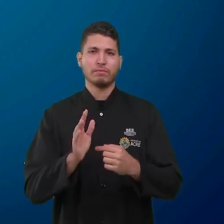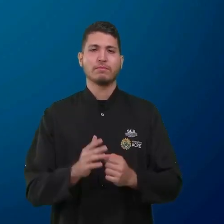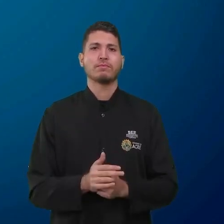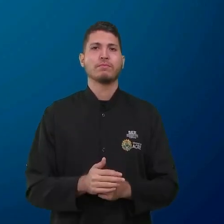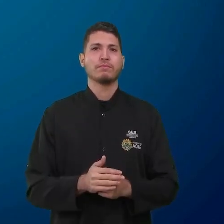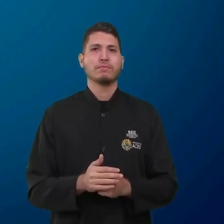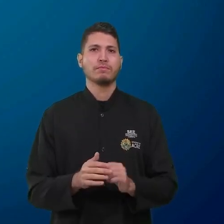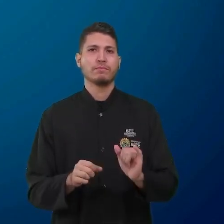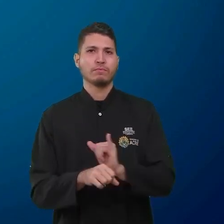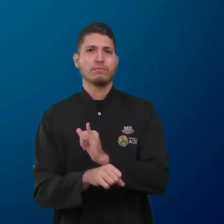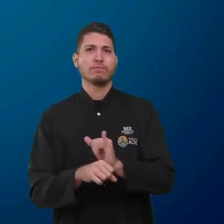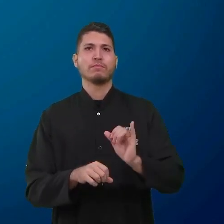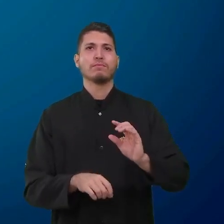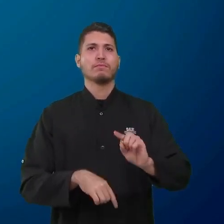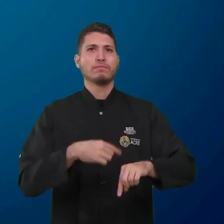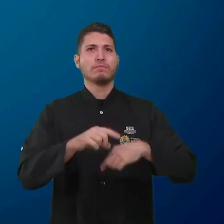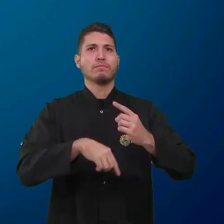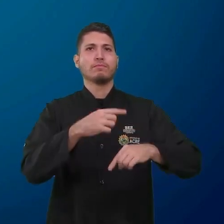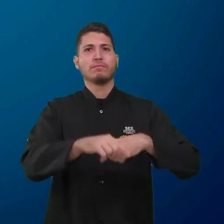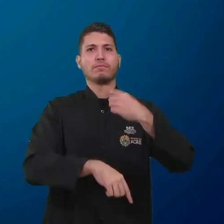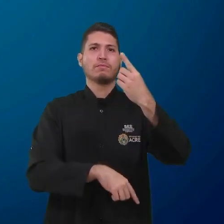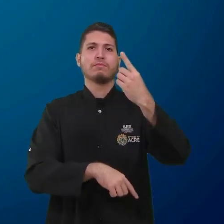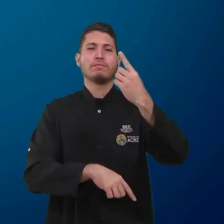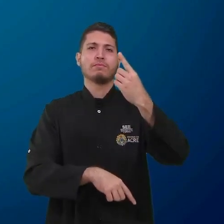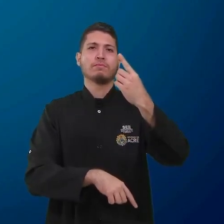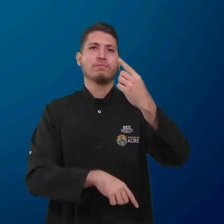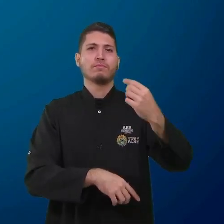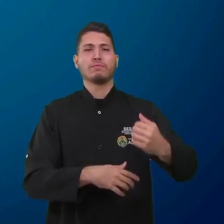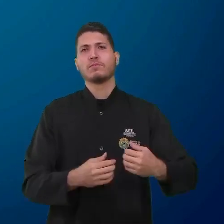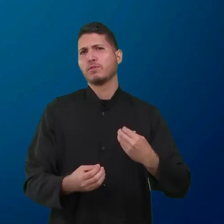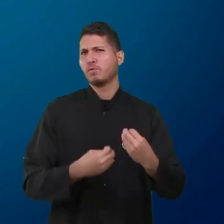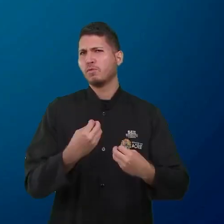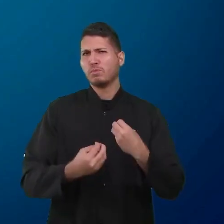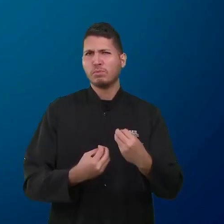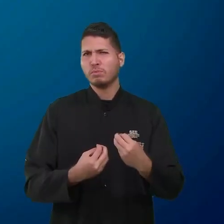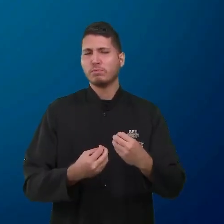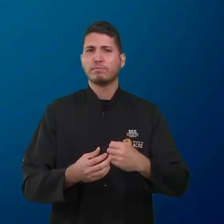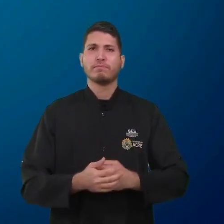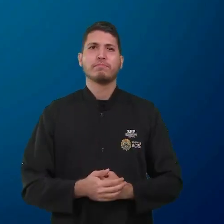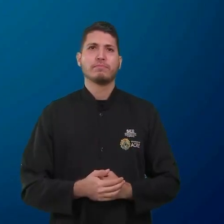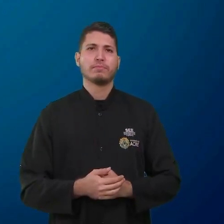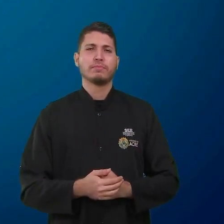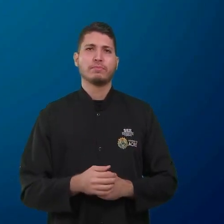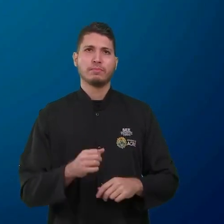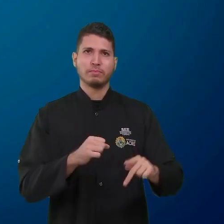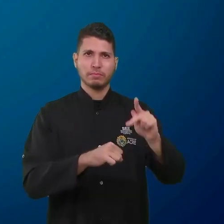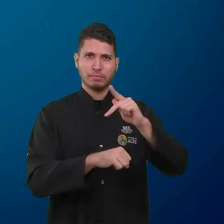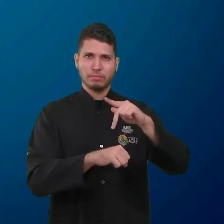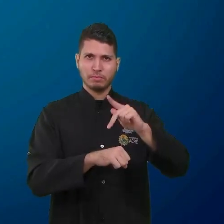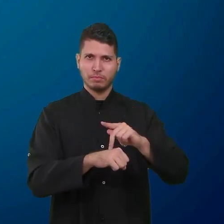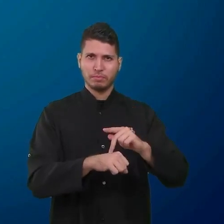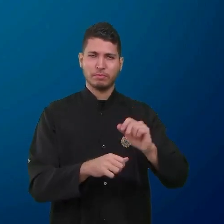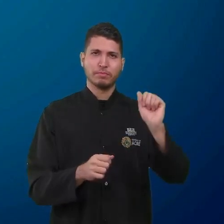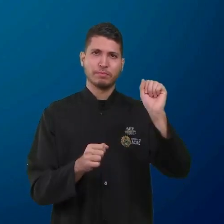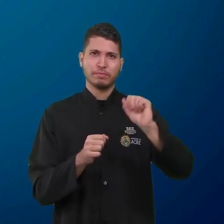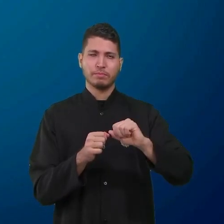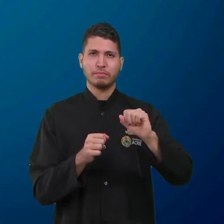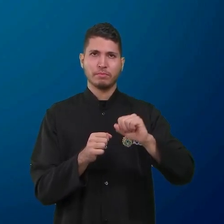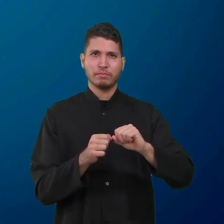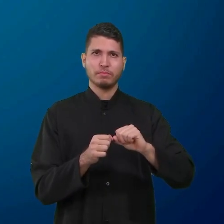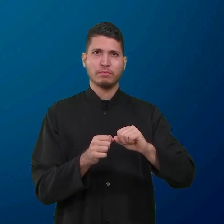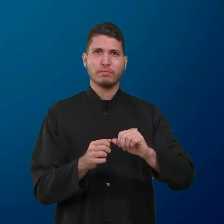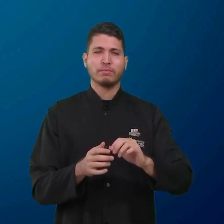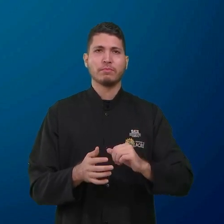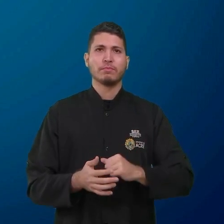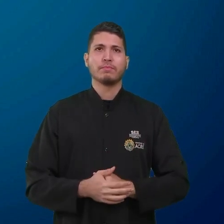superação. Como que um país pode superar? Ele pode deixar de ser um país produtor, aliás,